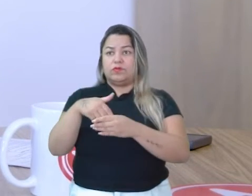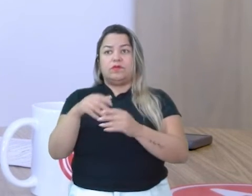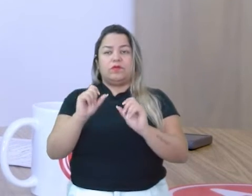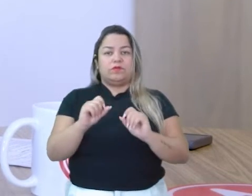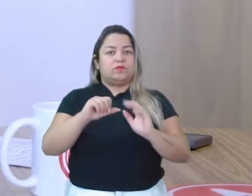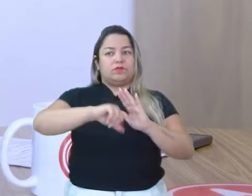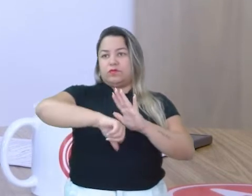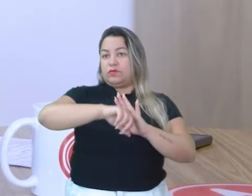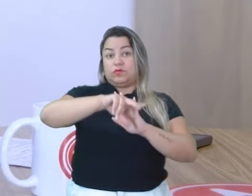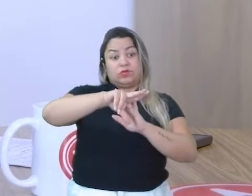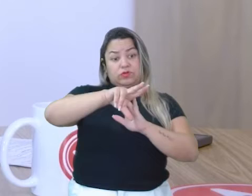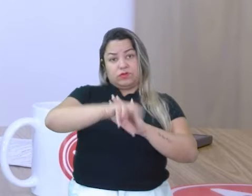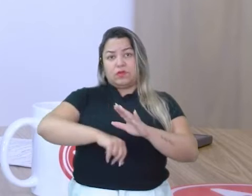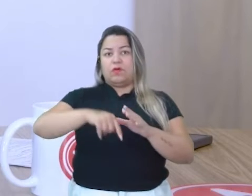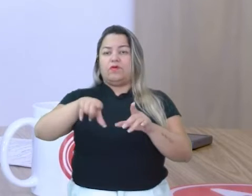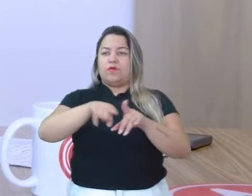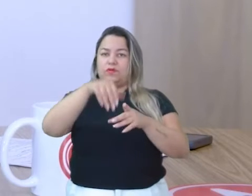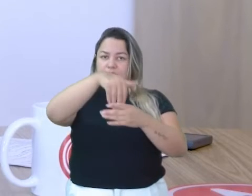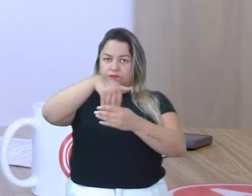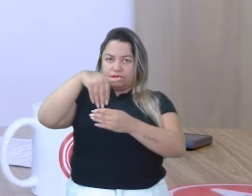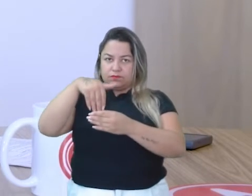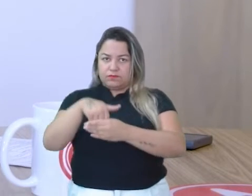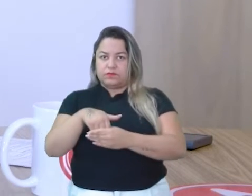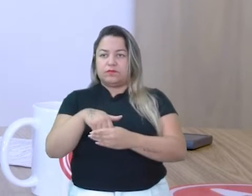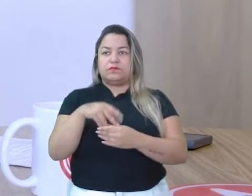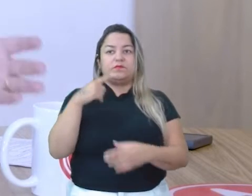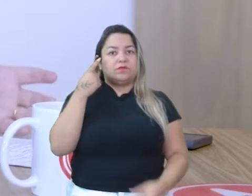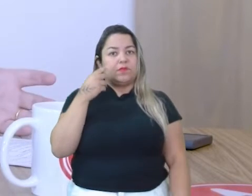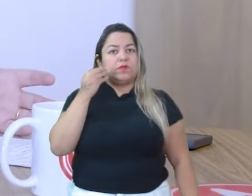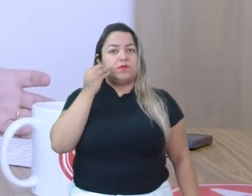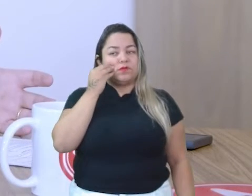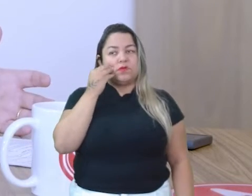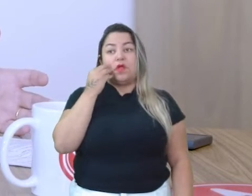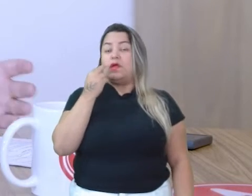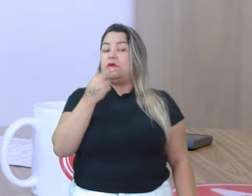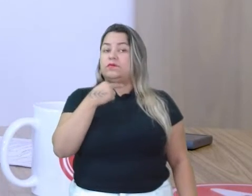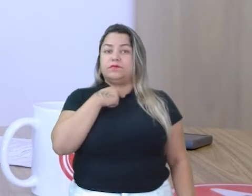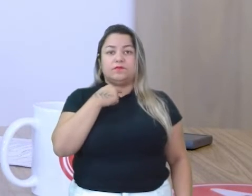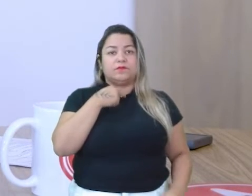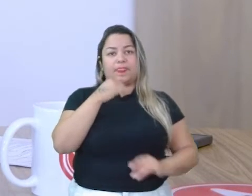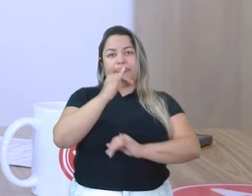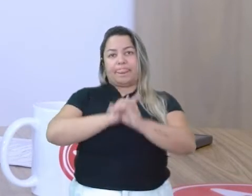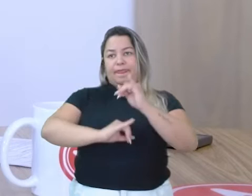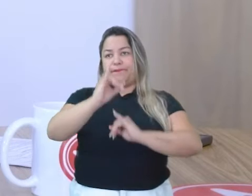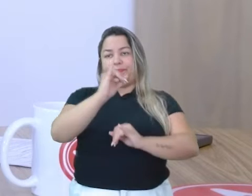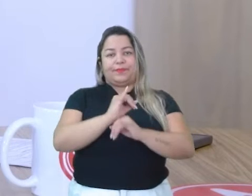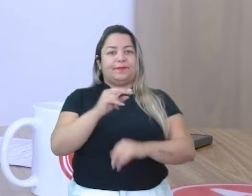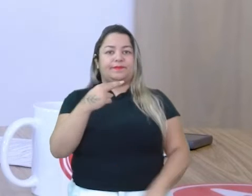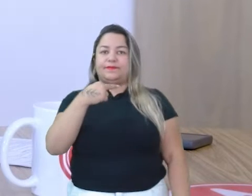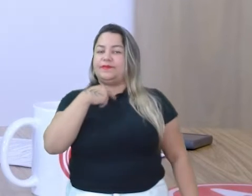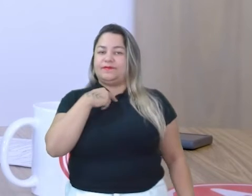melhor, um pedido de não voto, como a legislação e a jurisprudência chamam, isso não pode ser feito na internet. Então, você não pode fazer uma